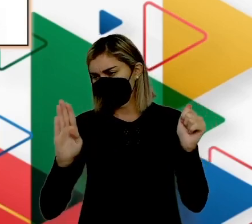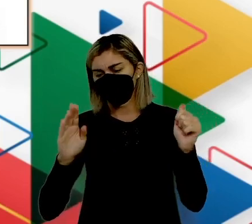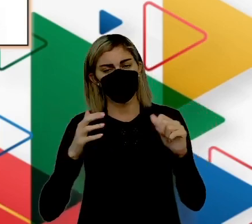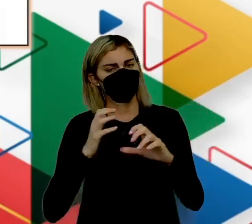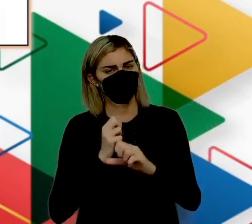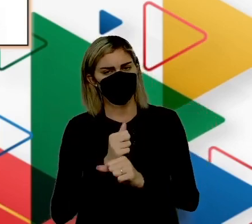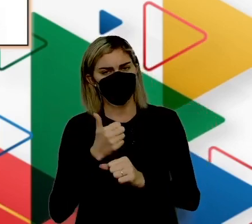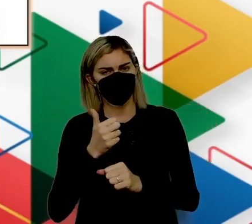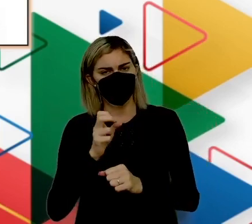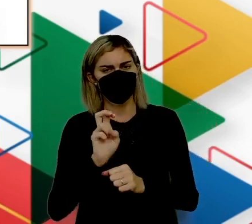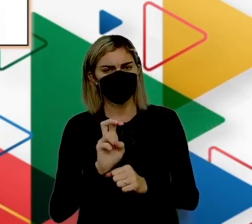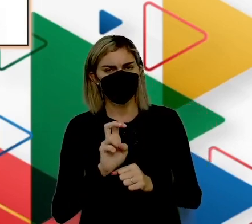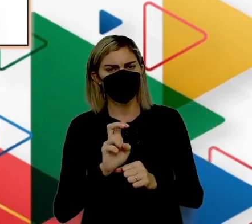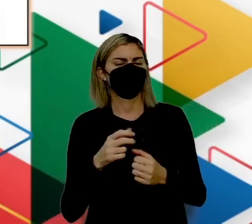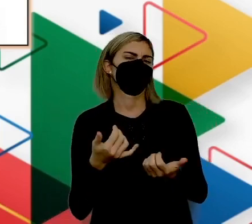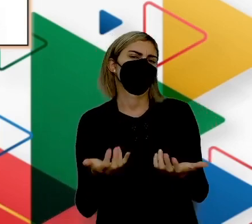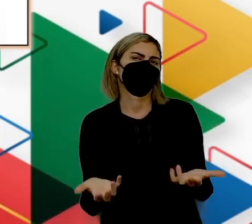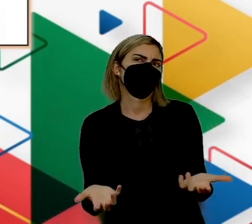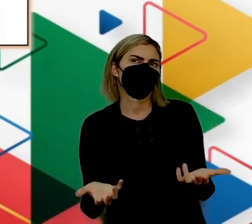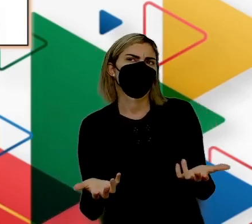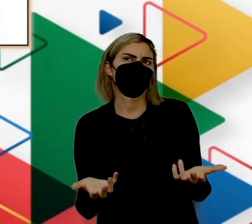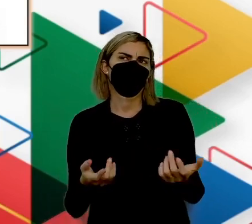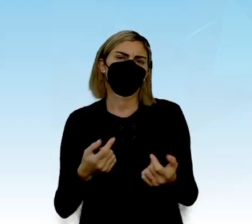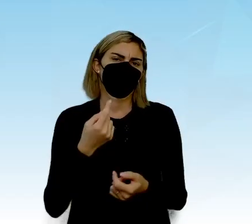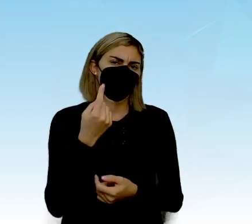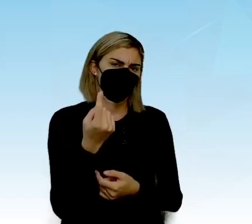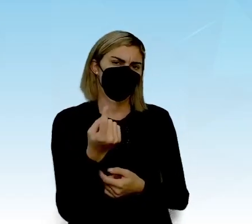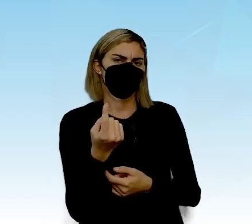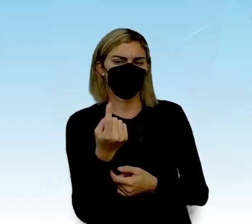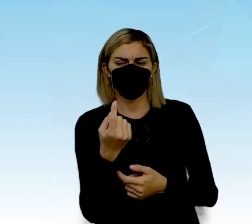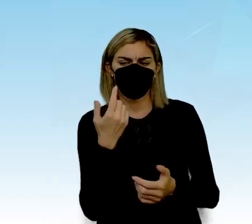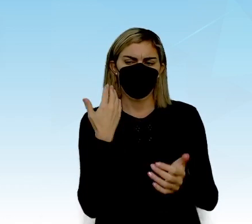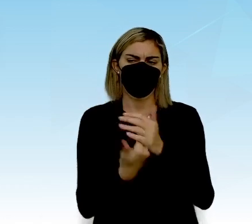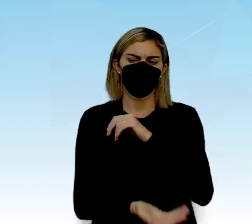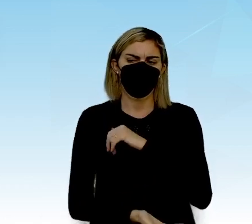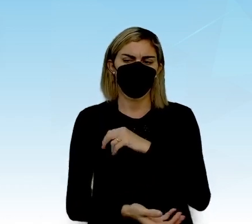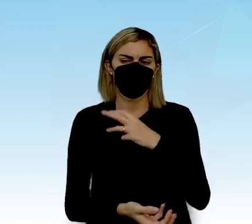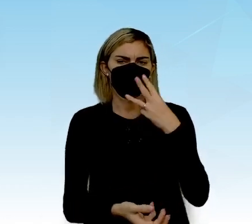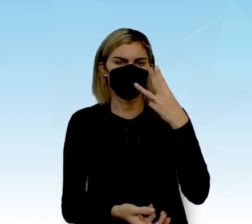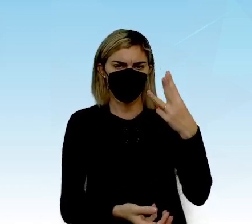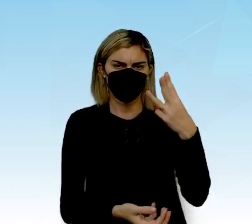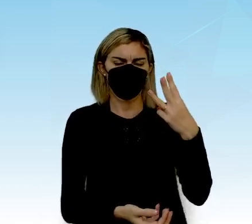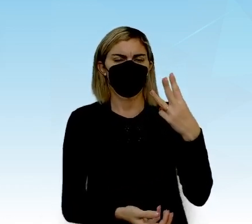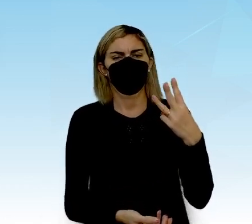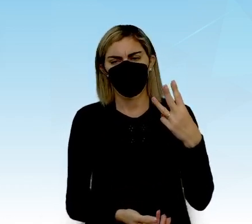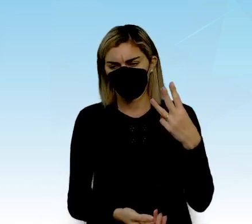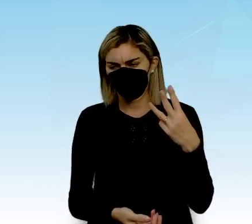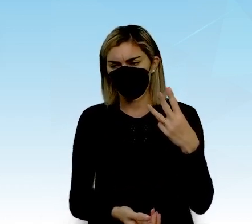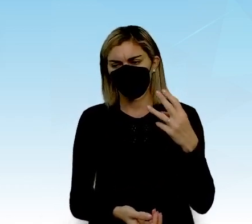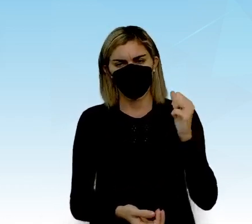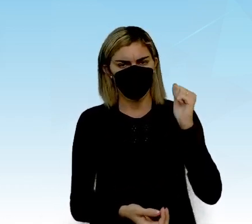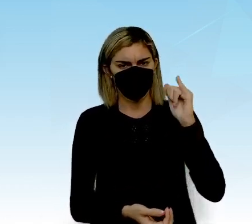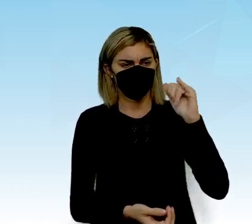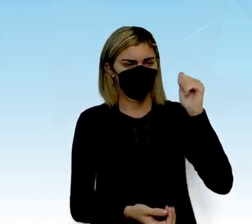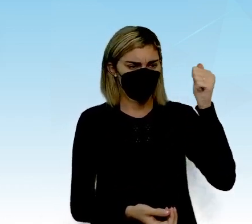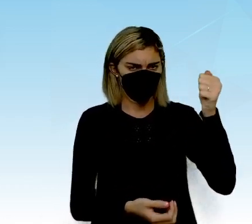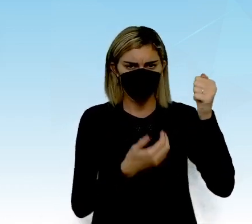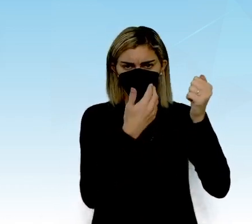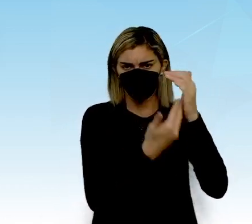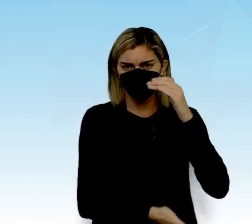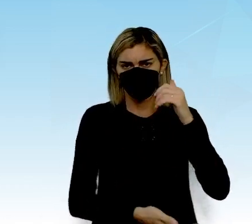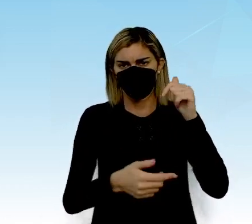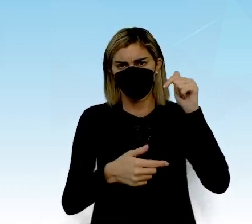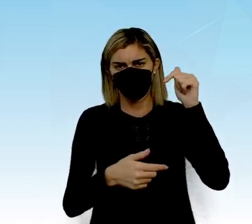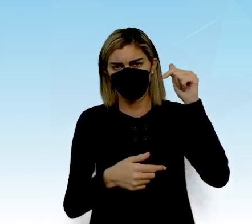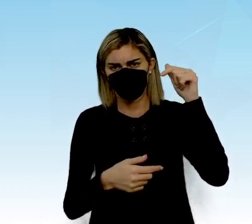15. Vamos supor que um perdeu 3. Se A perde 3, é